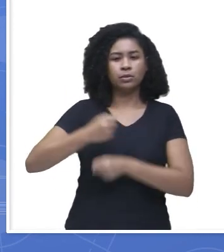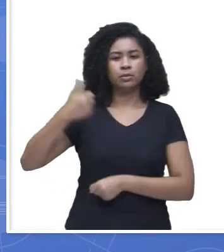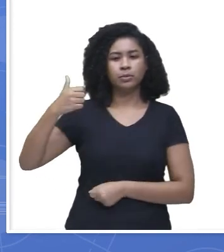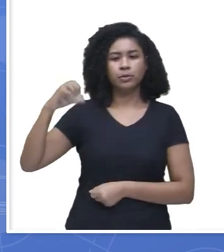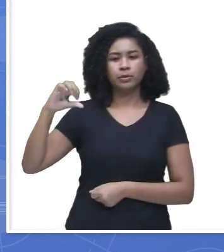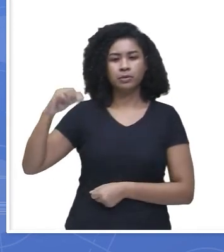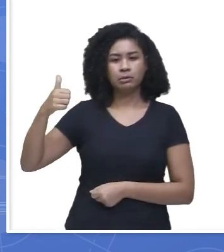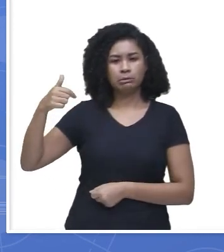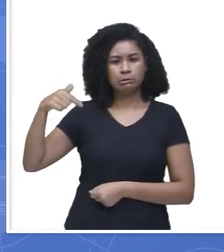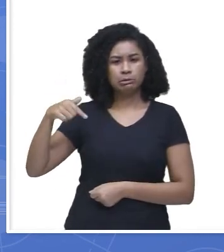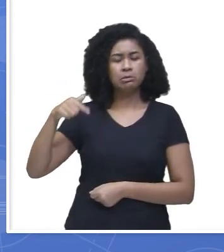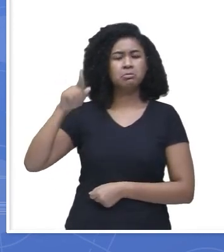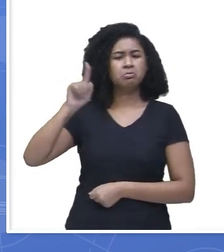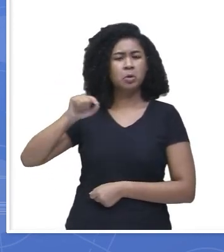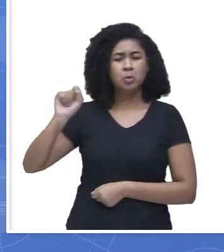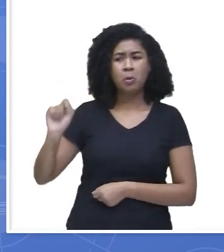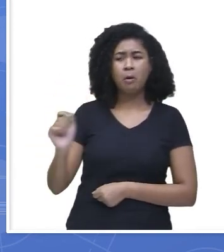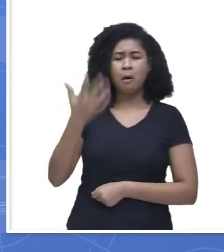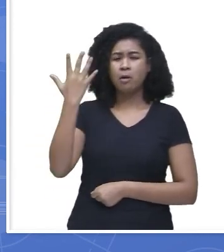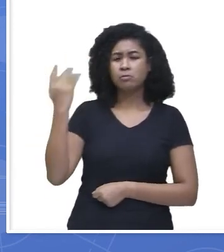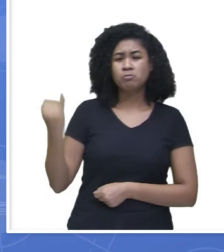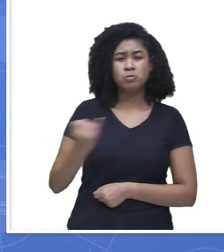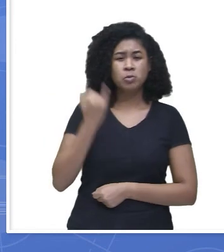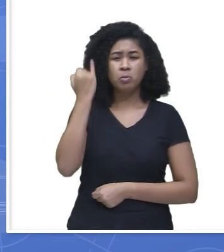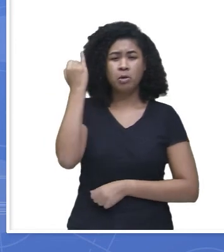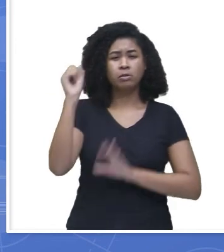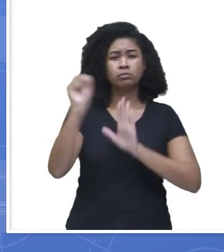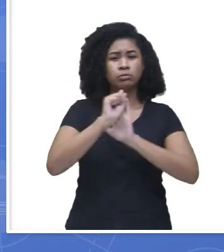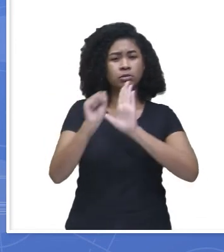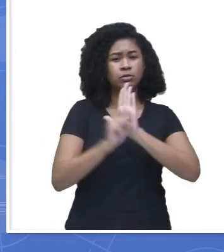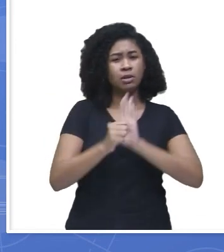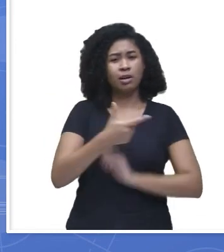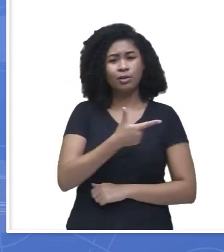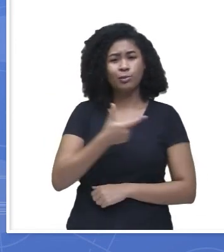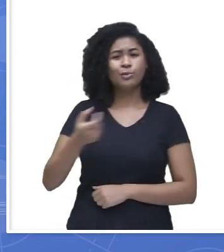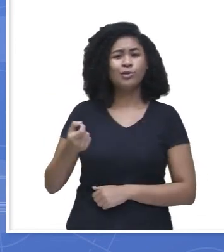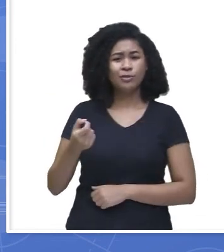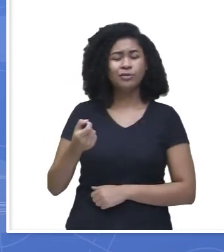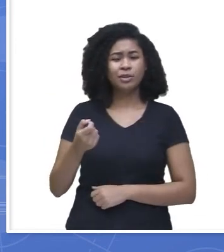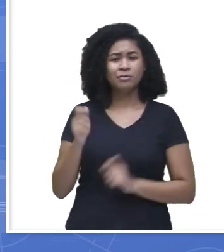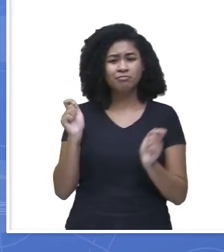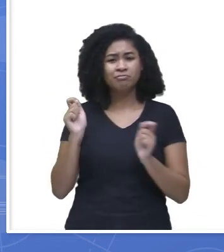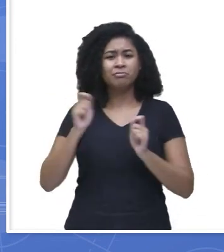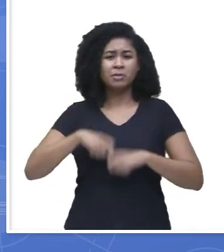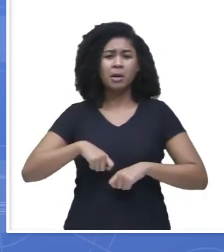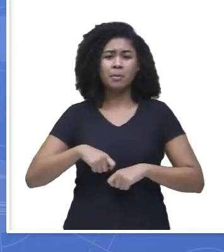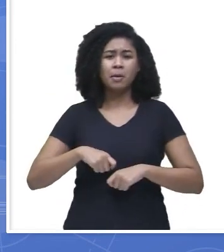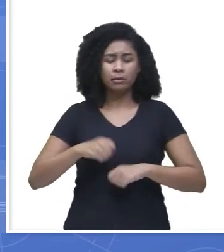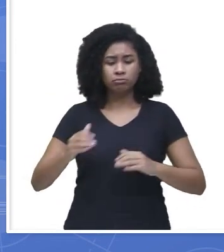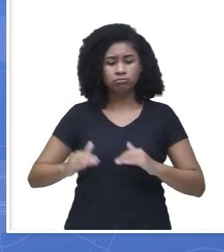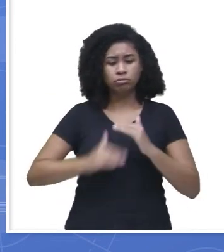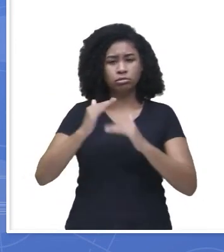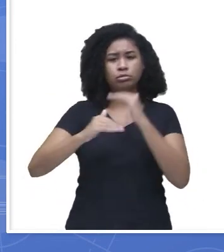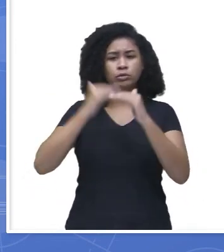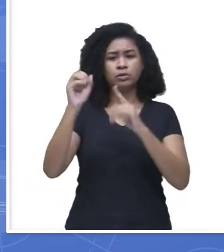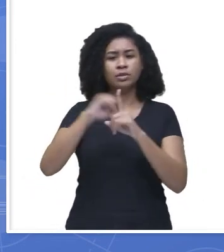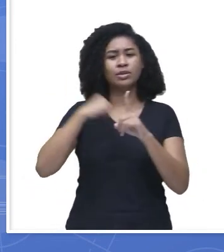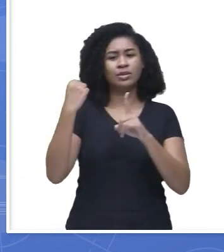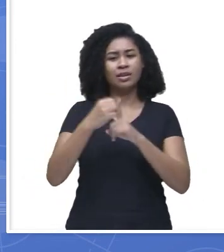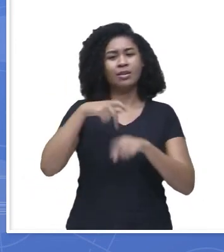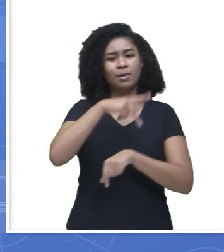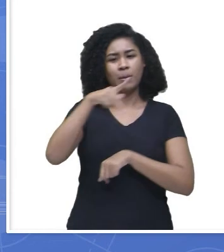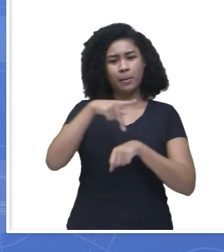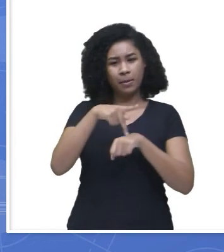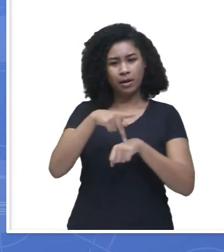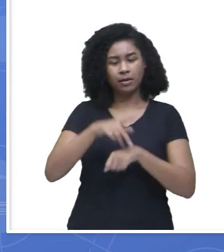acontecimentos mais significativos do século XX, uma vez que derrubou o regime czarista e estabeleceu o socialismo no país. Sobre